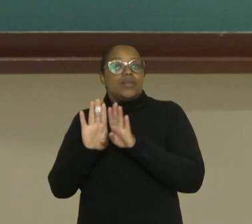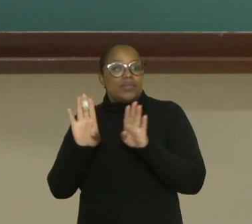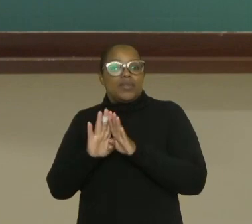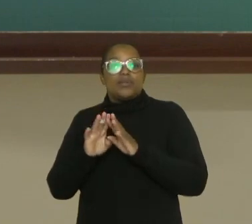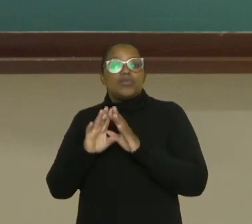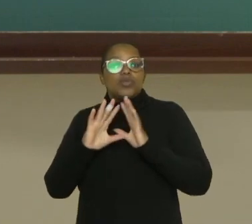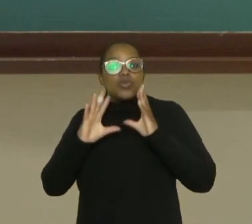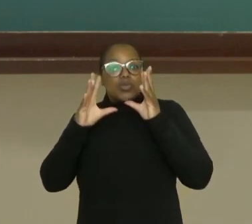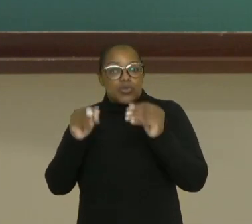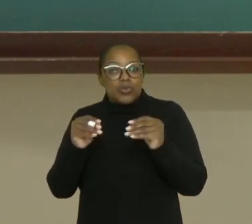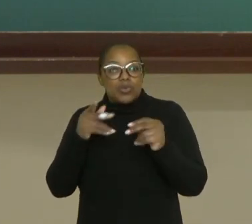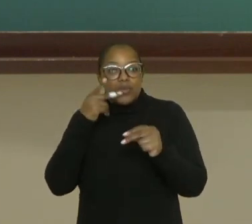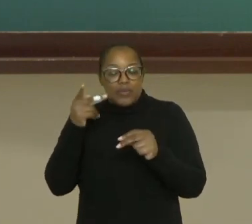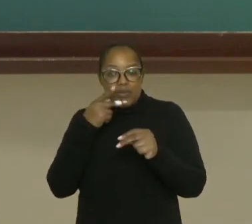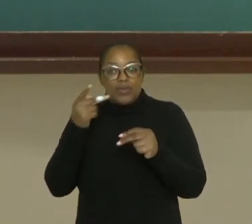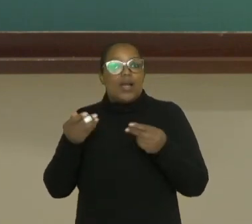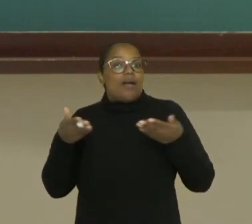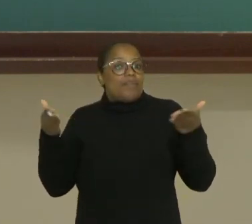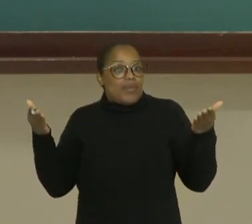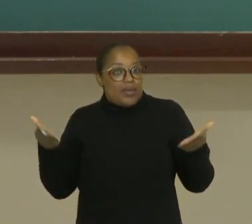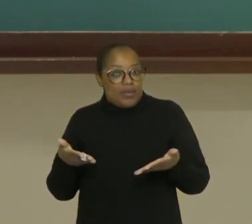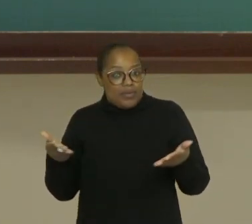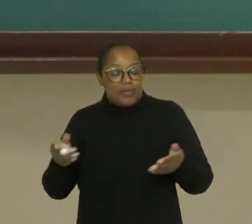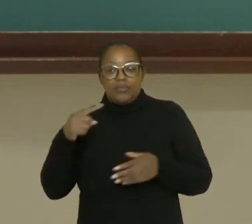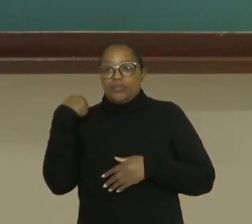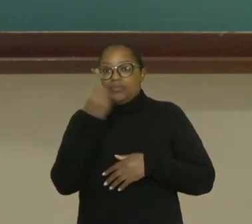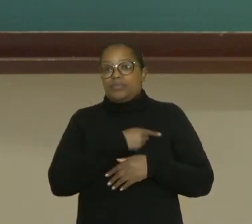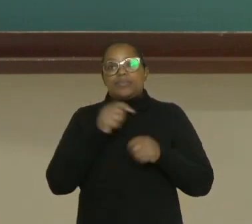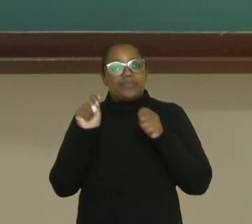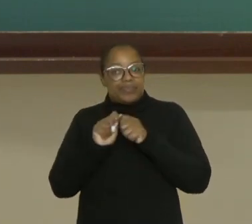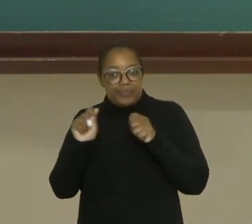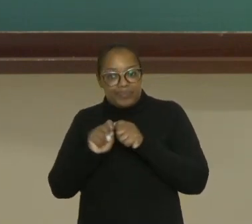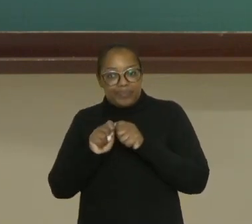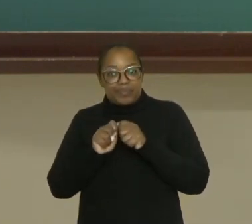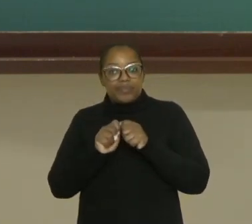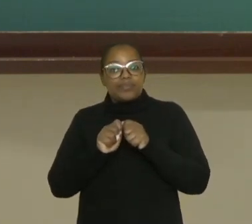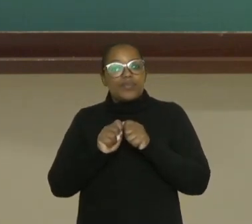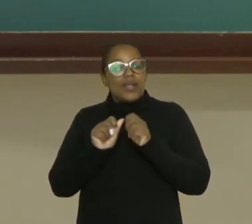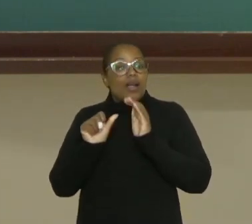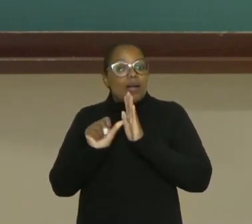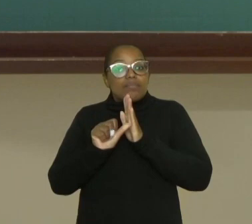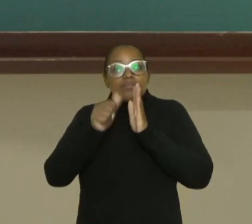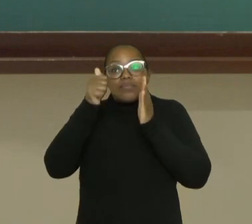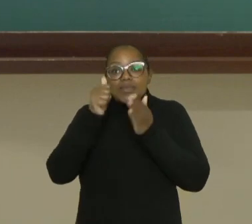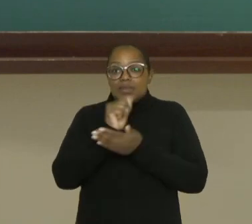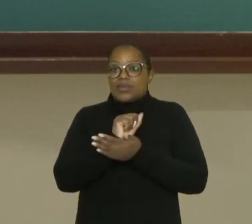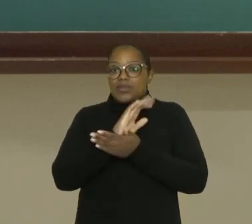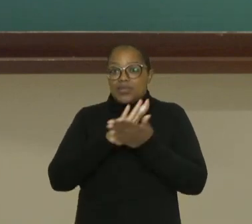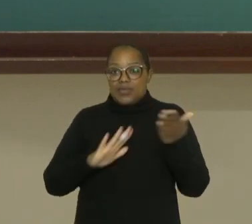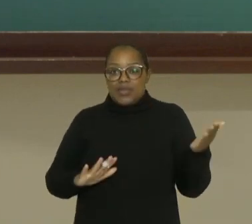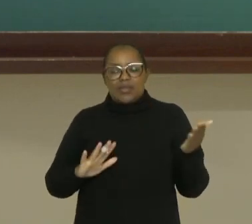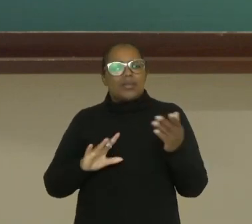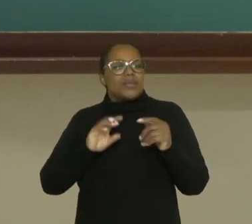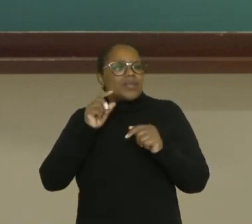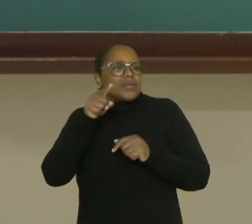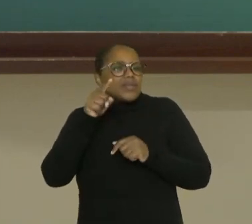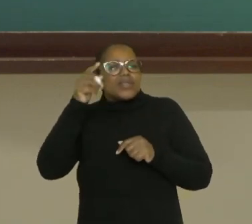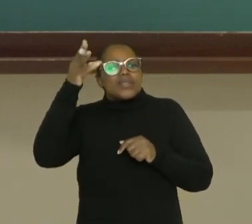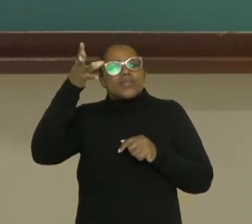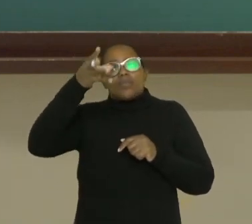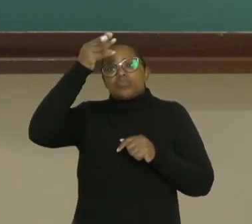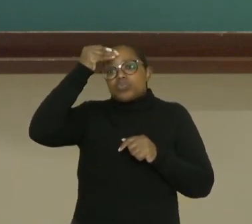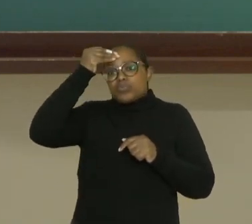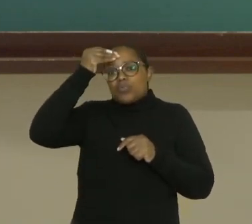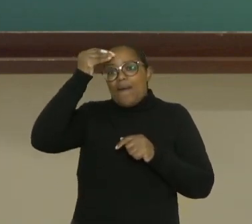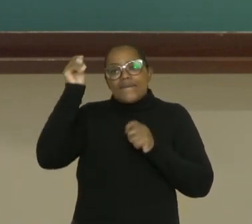respeito à natureza. Bom, agora nós vamos fazer uma atividade para que vocês coloquem